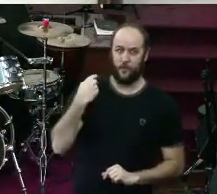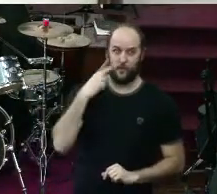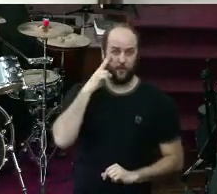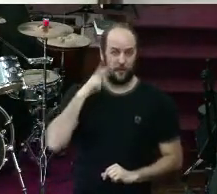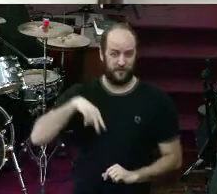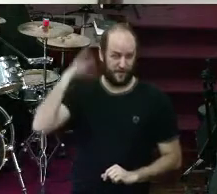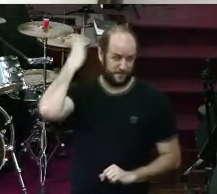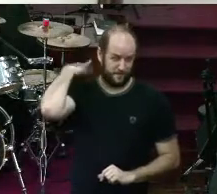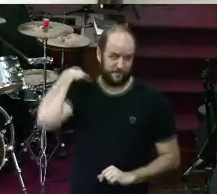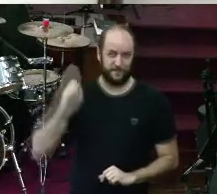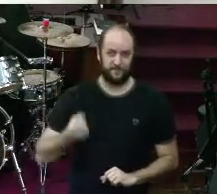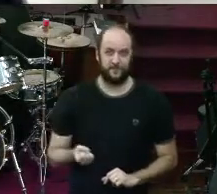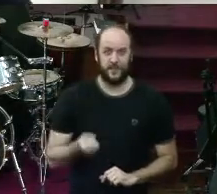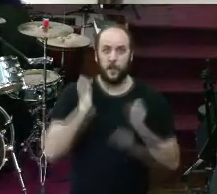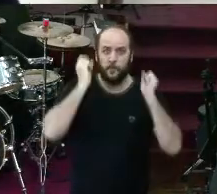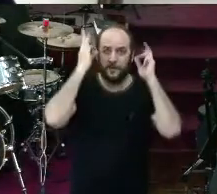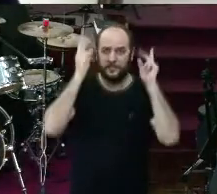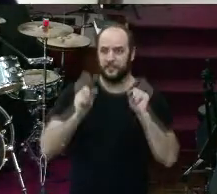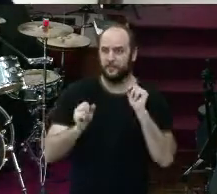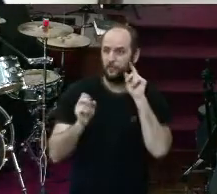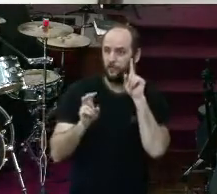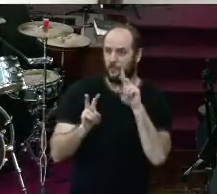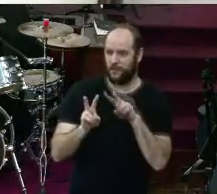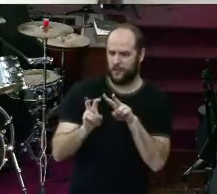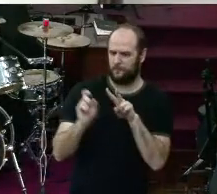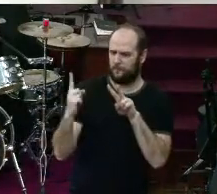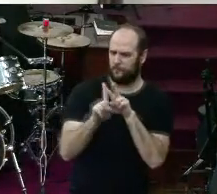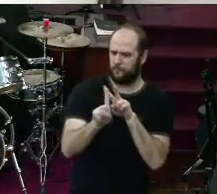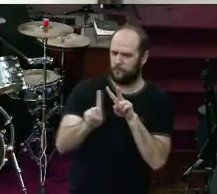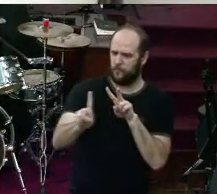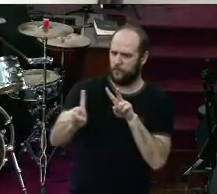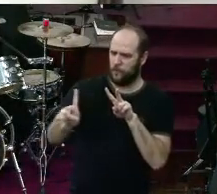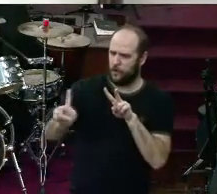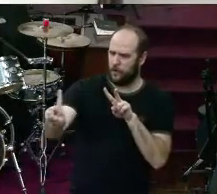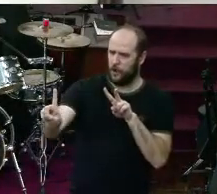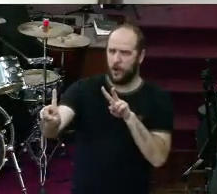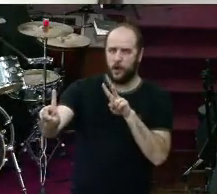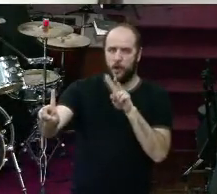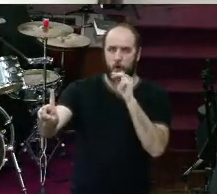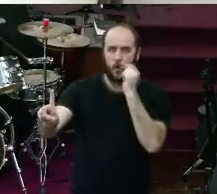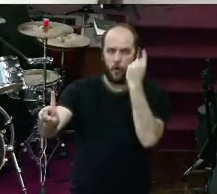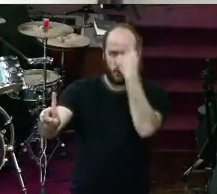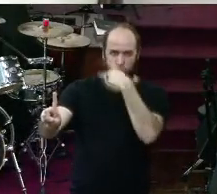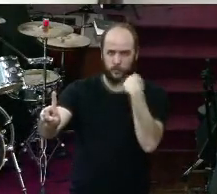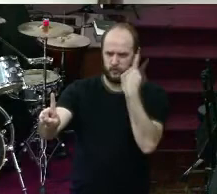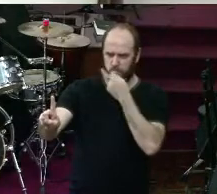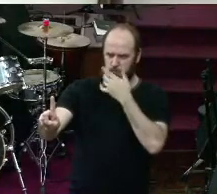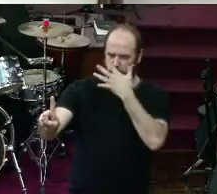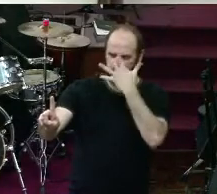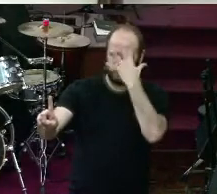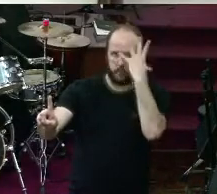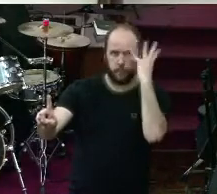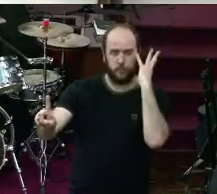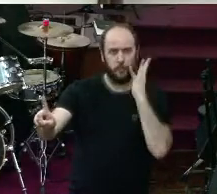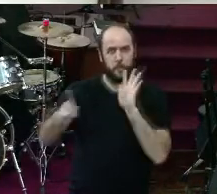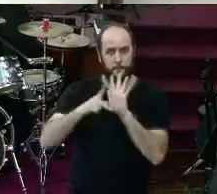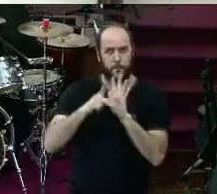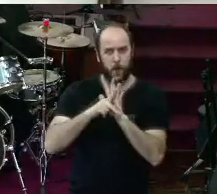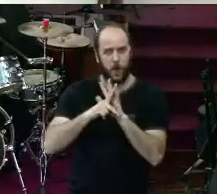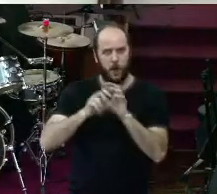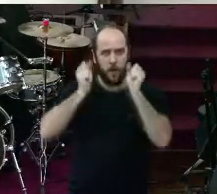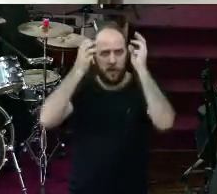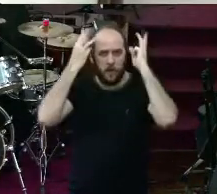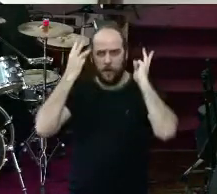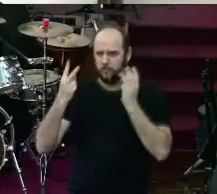foi suficiente para o rosto de Moisés brilhar diante da glória, do lampejo, de um